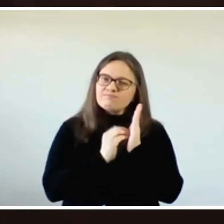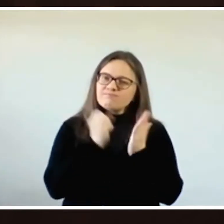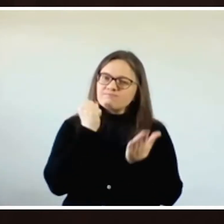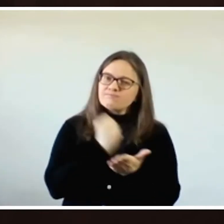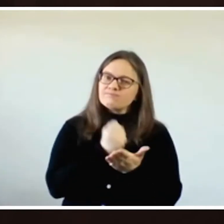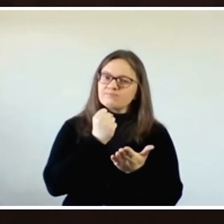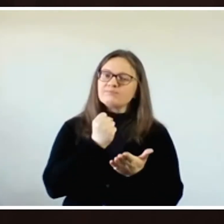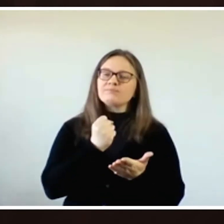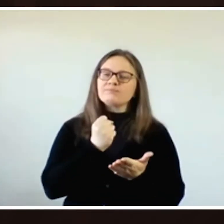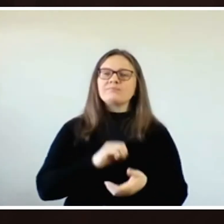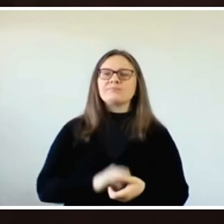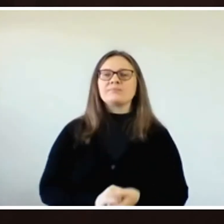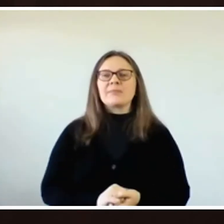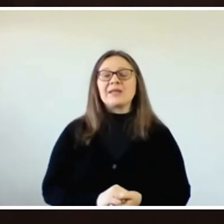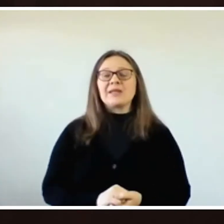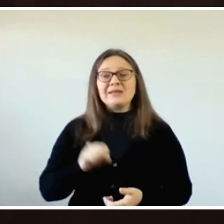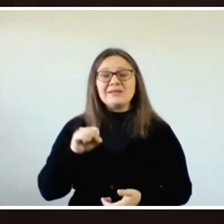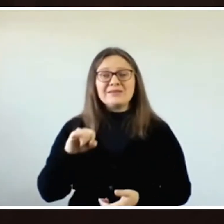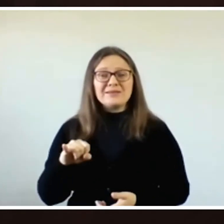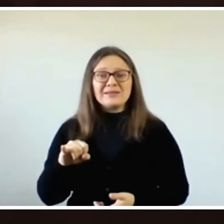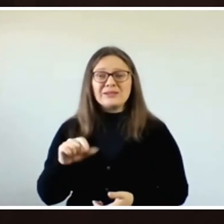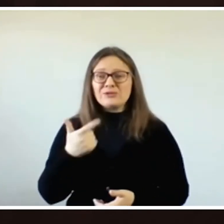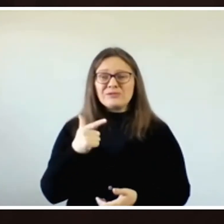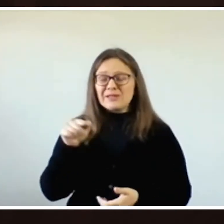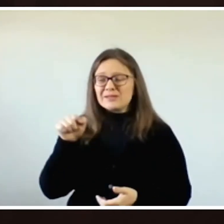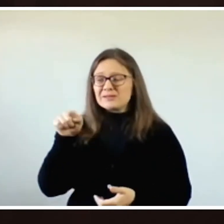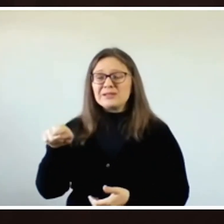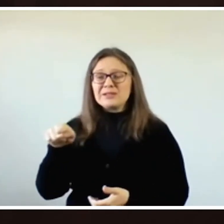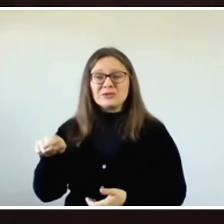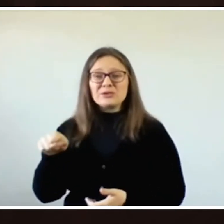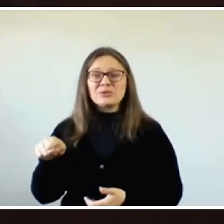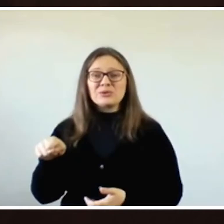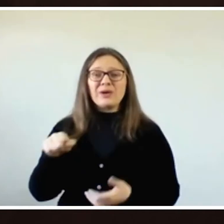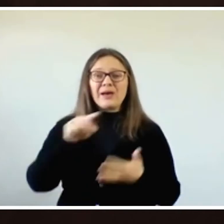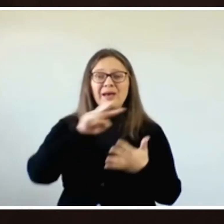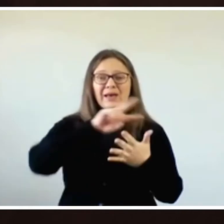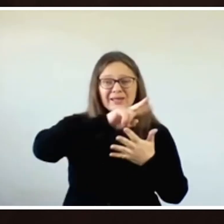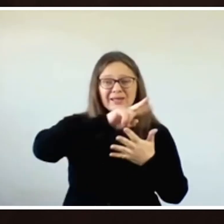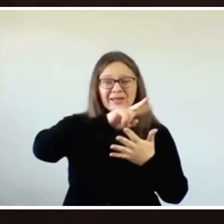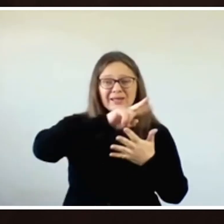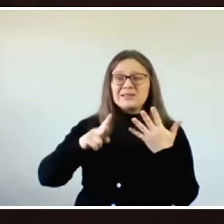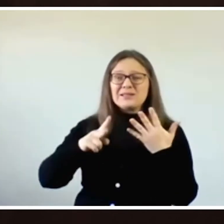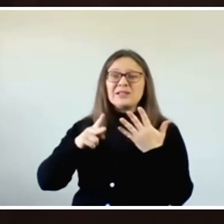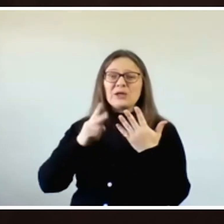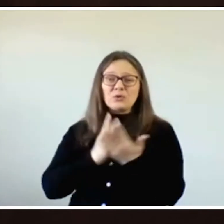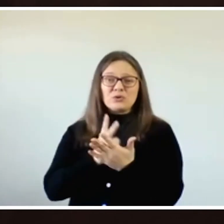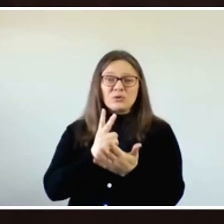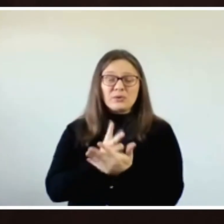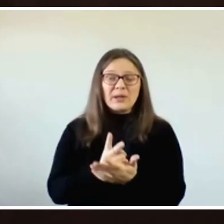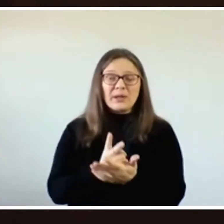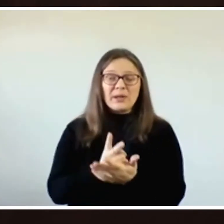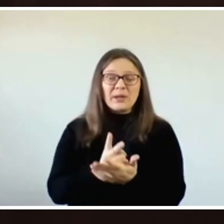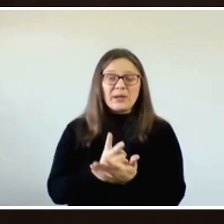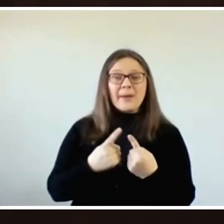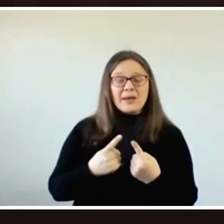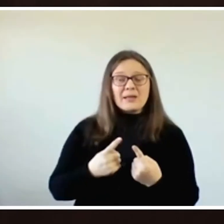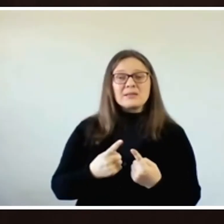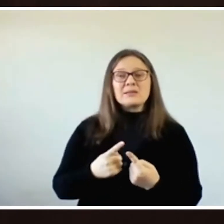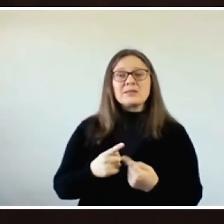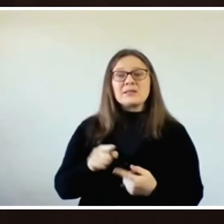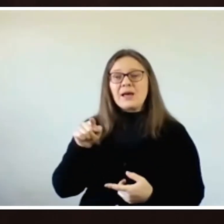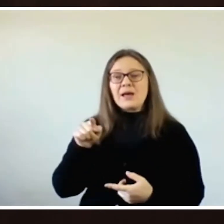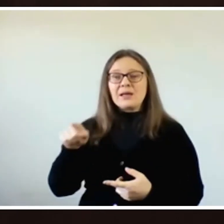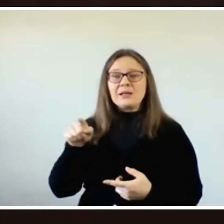totalmente deformados com a heresia de Ário, né? Como o imperador não tinha nenhum